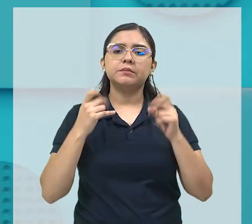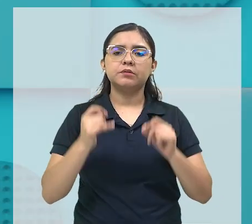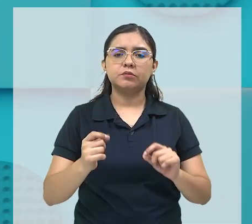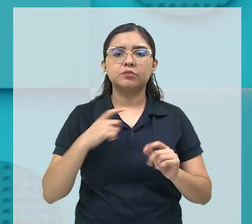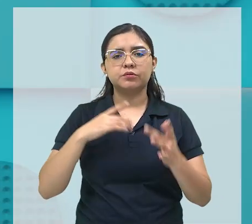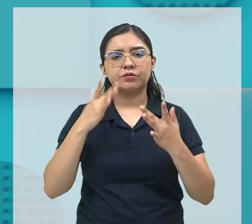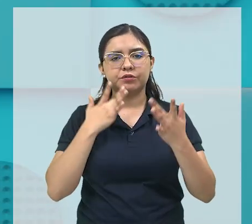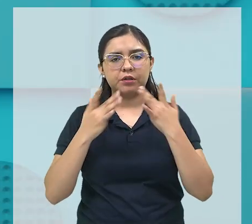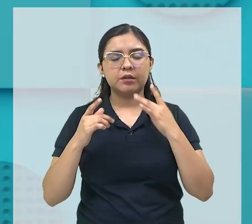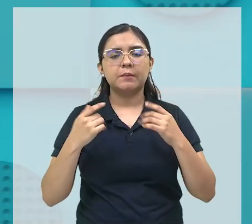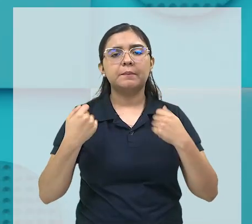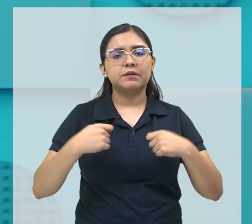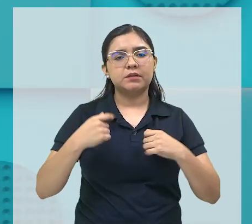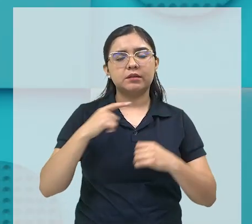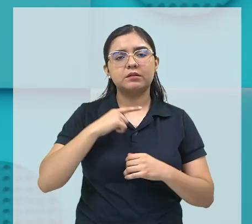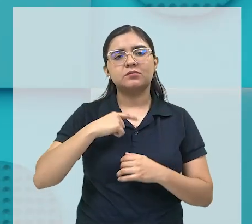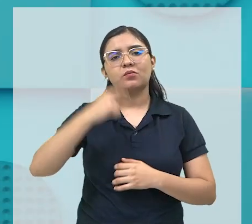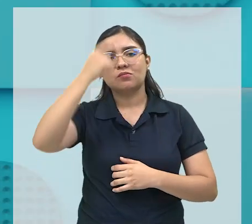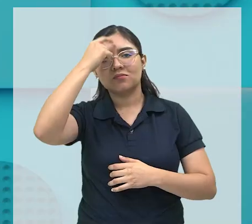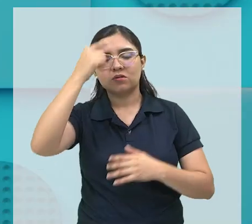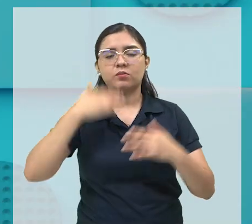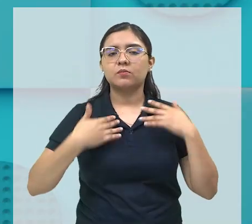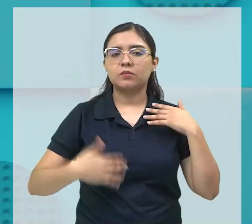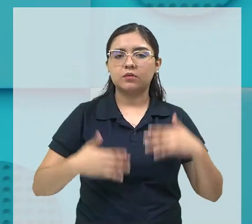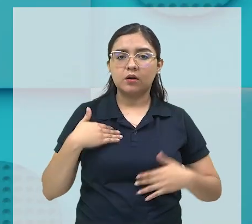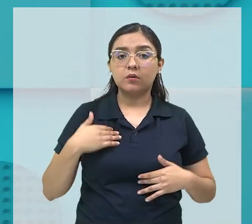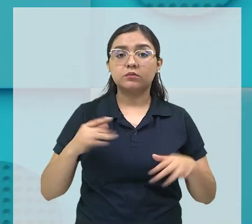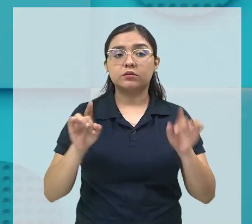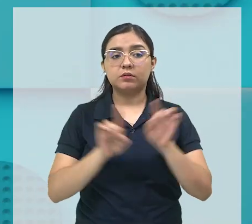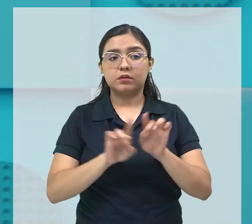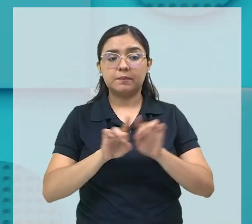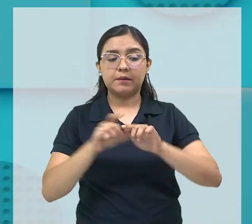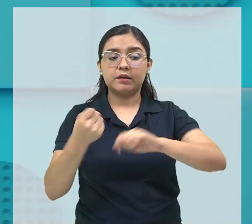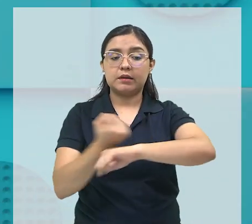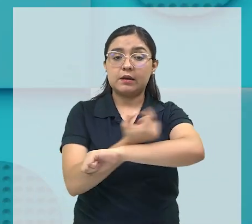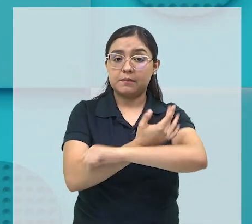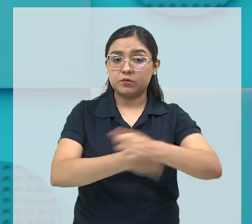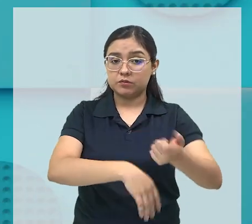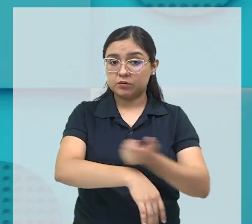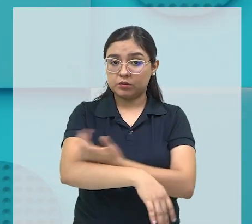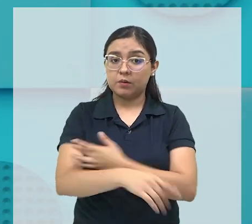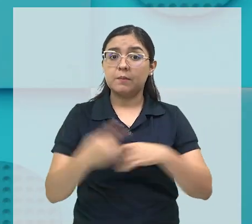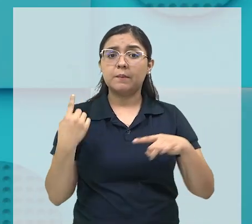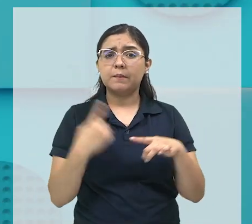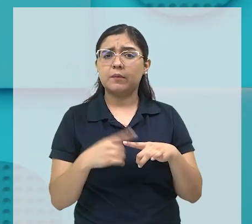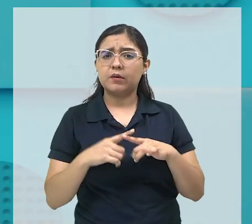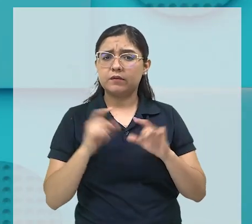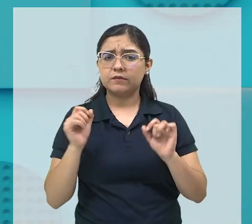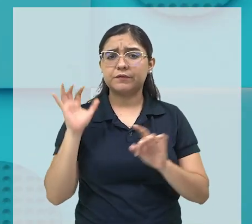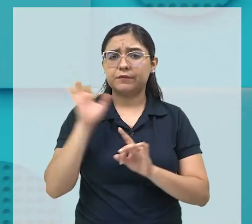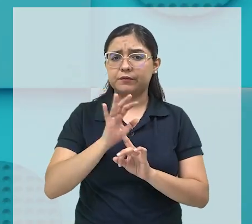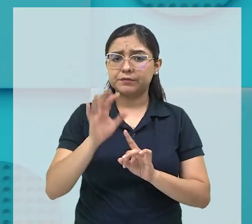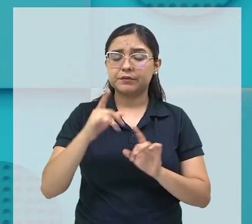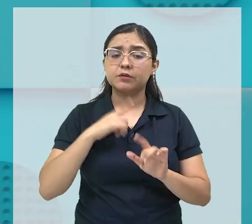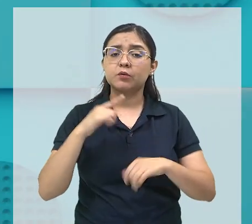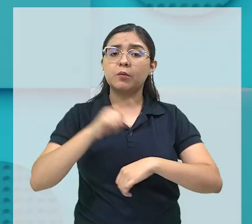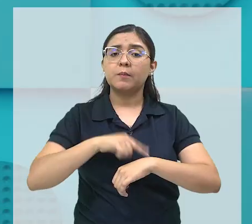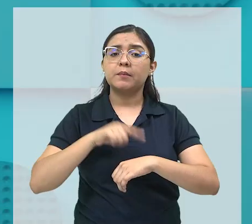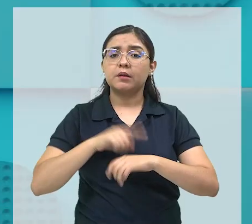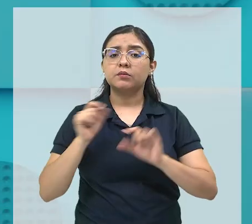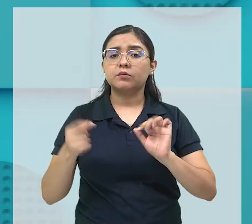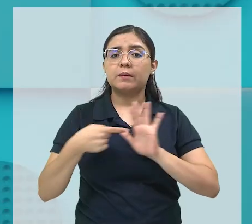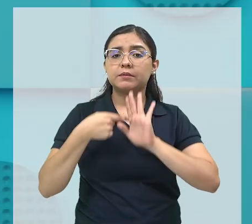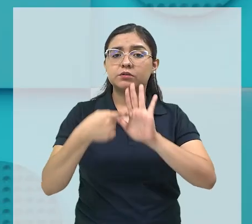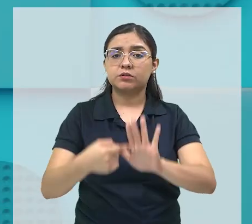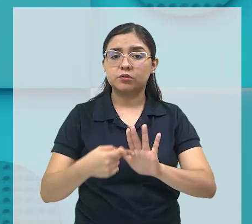precisamos ter essa consciência corporal, essa consciência emocional, porque isso vai interferir na ação do